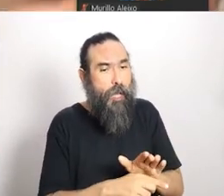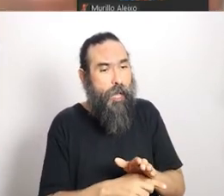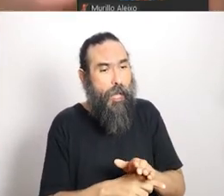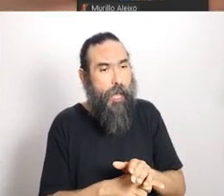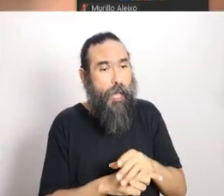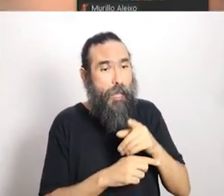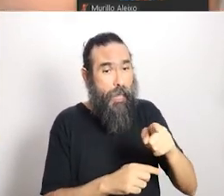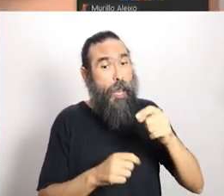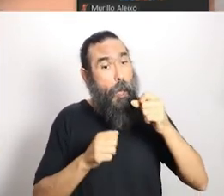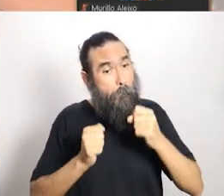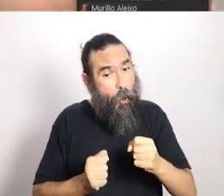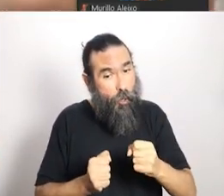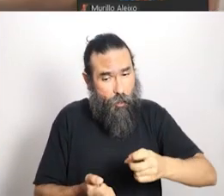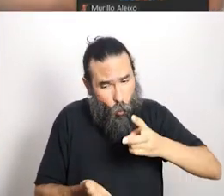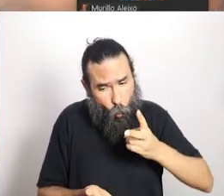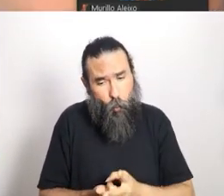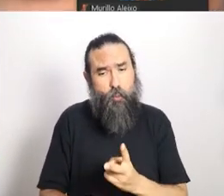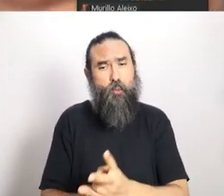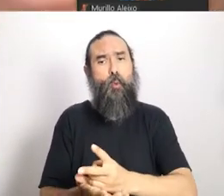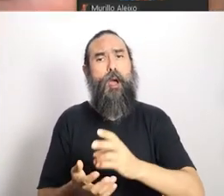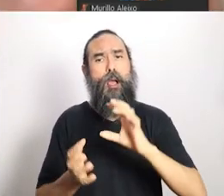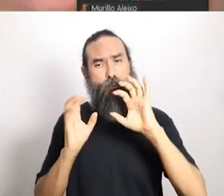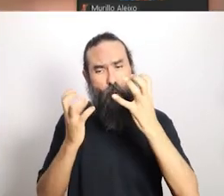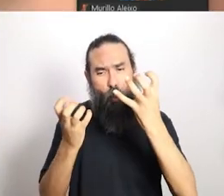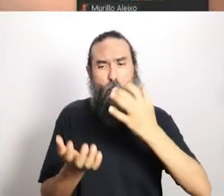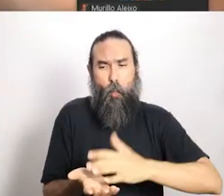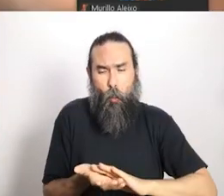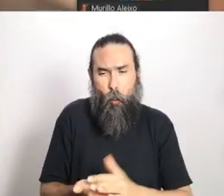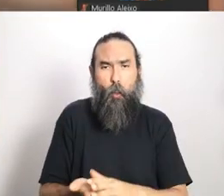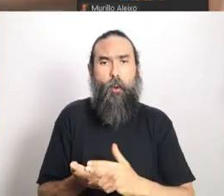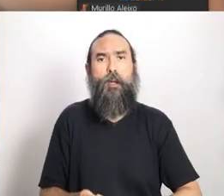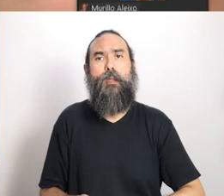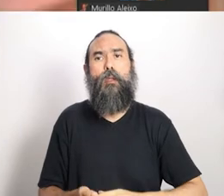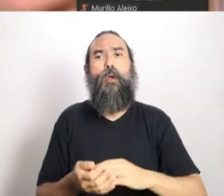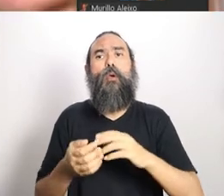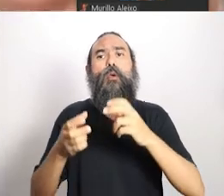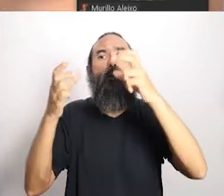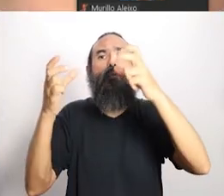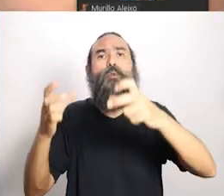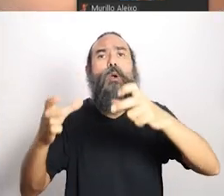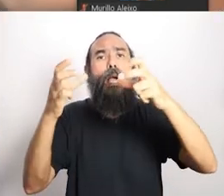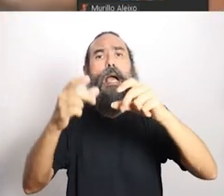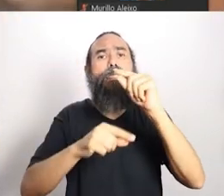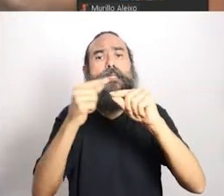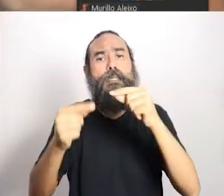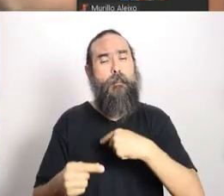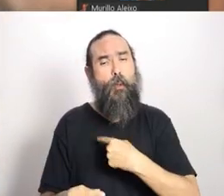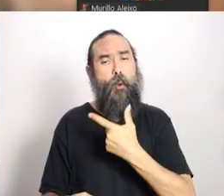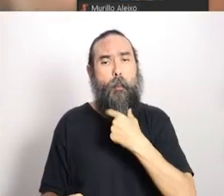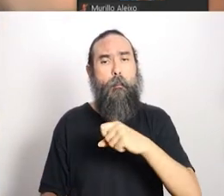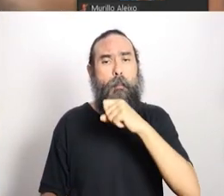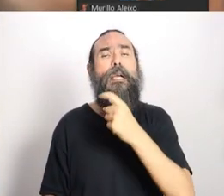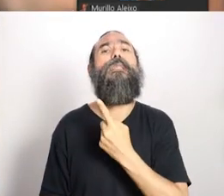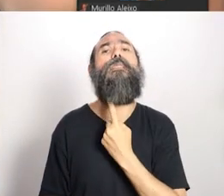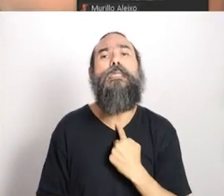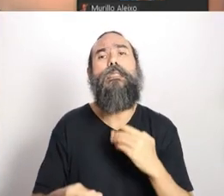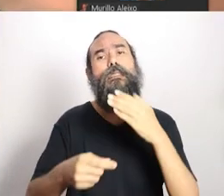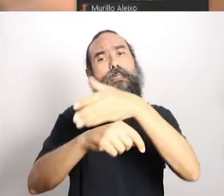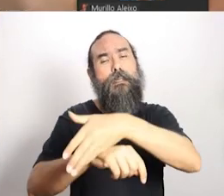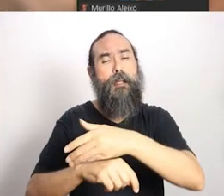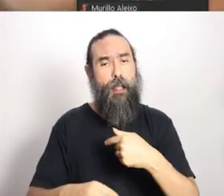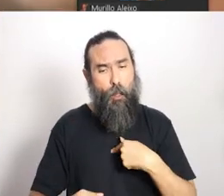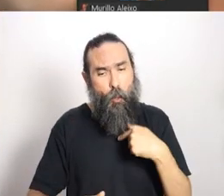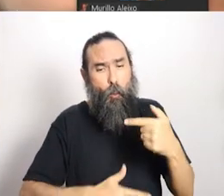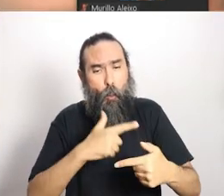gozar de onde ele chegou, de ele poder estar nos palcos, nas cidades onde ele deseja. Hoje, eu luto